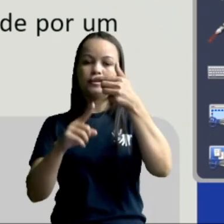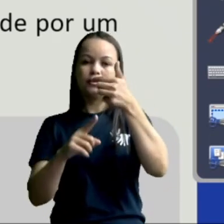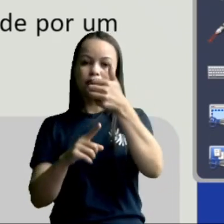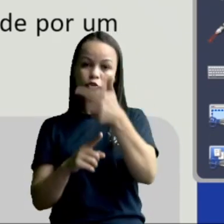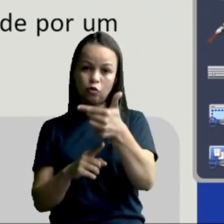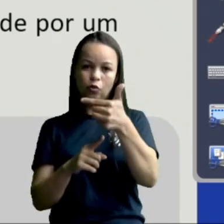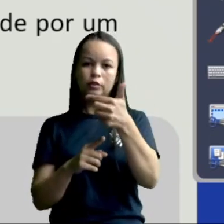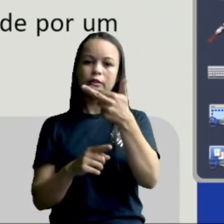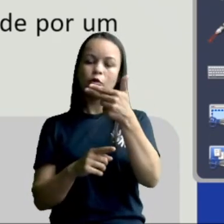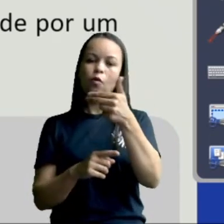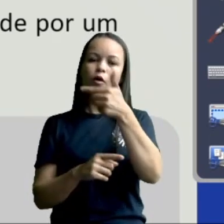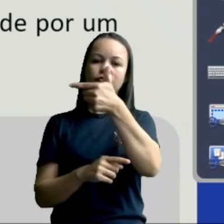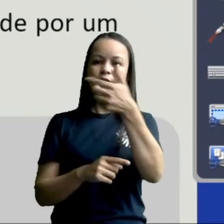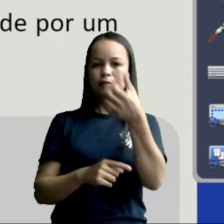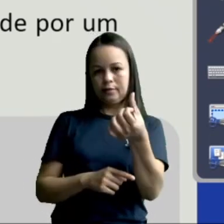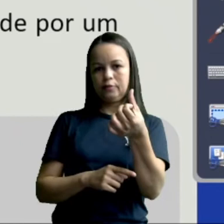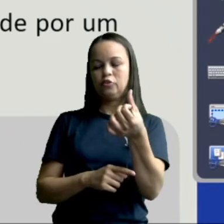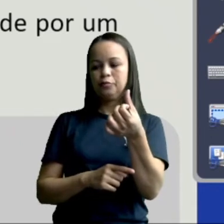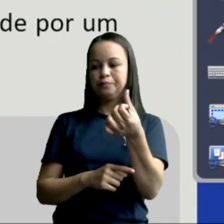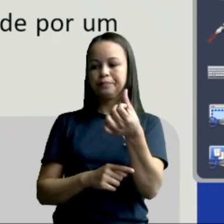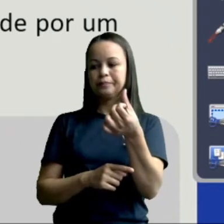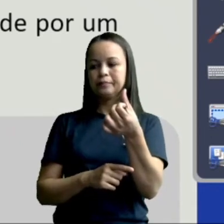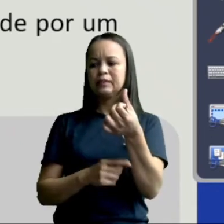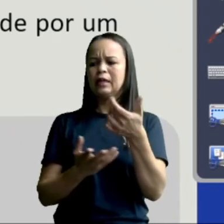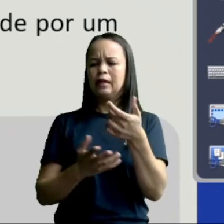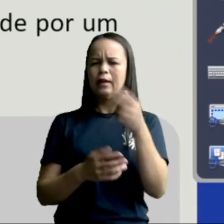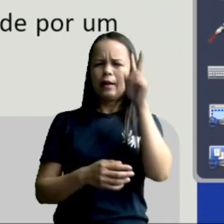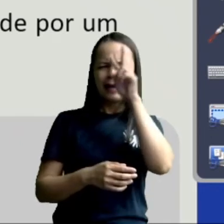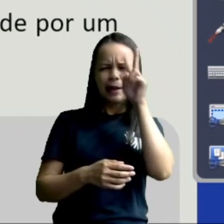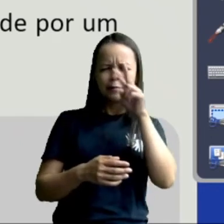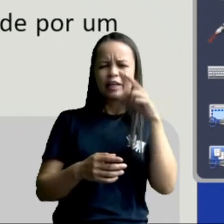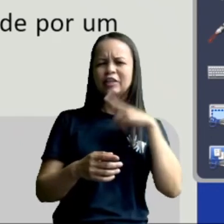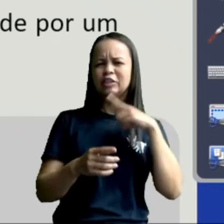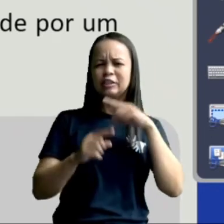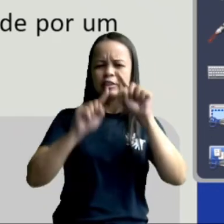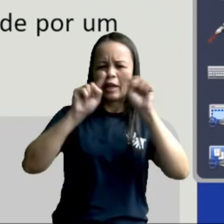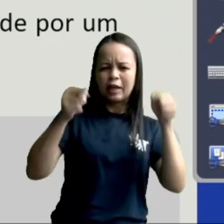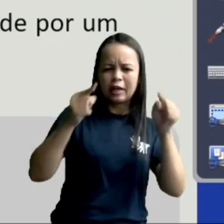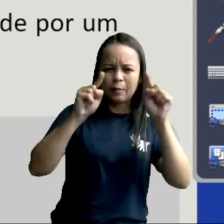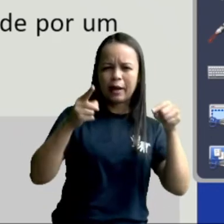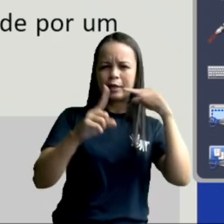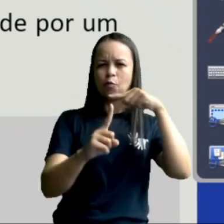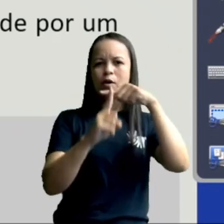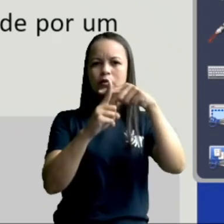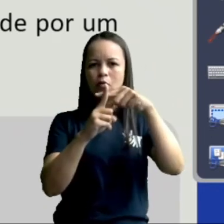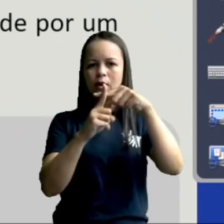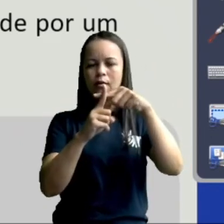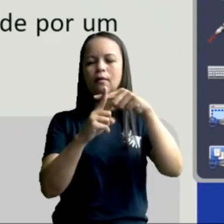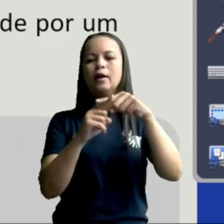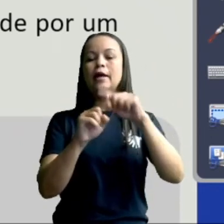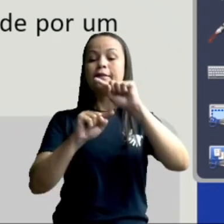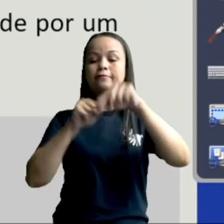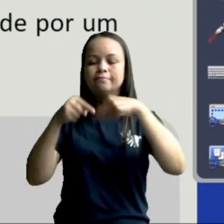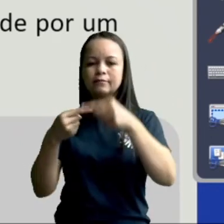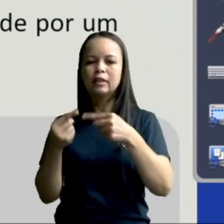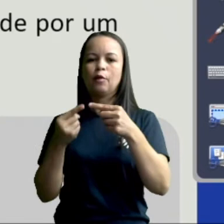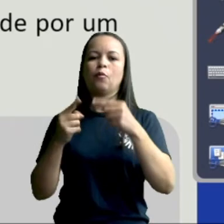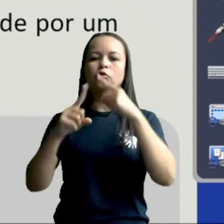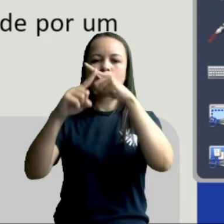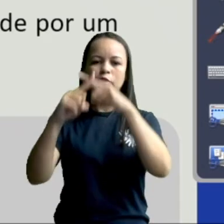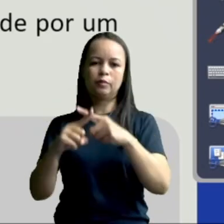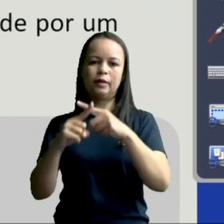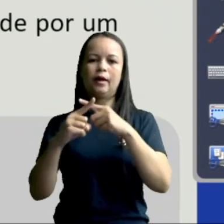que aqui nós temos uma soma entre parênteses e depois multiplicando